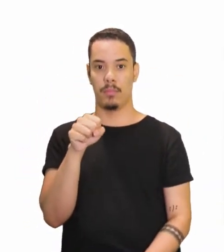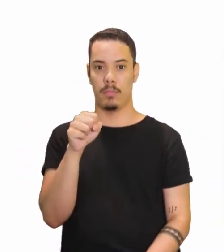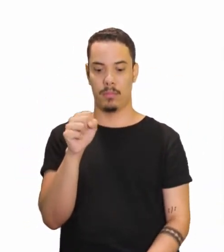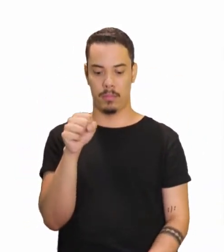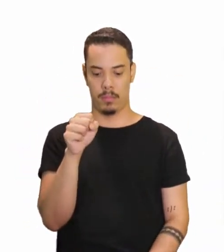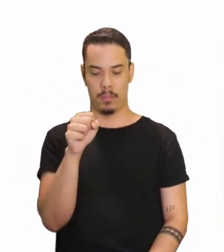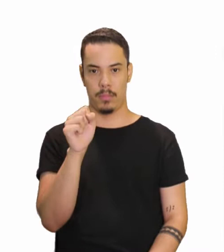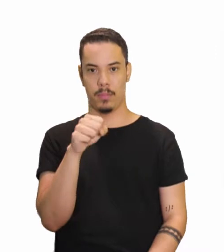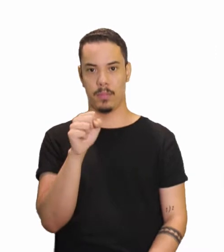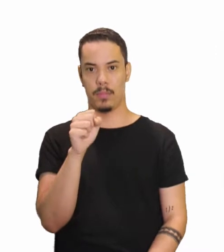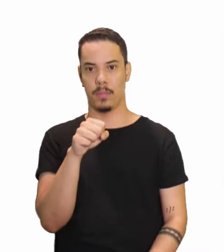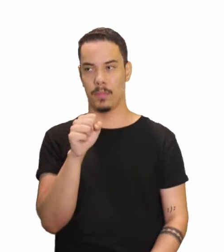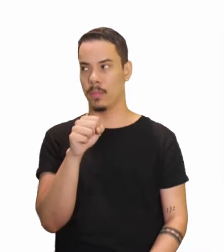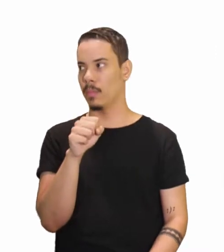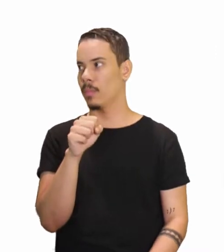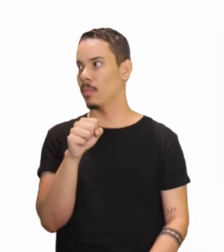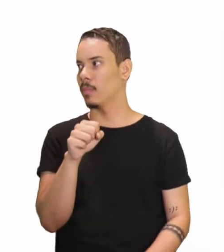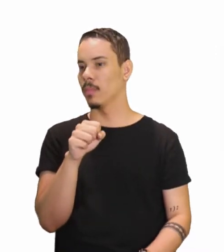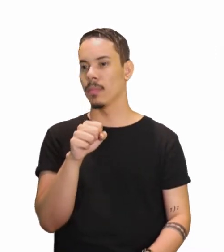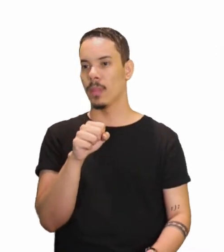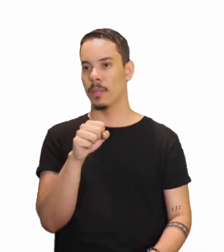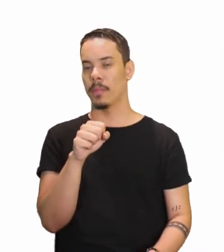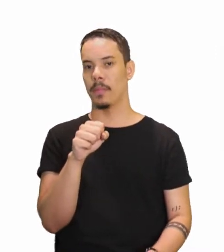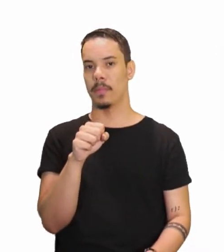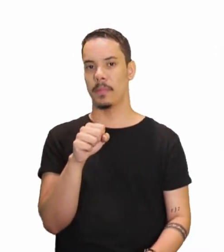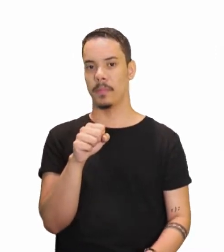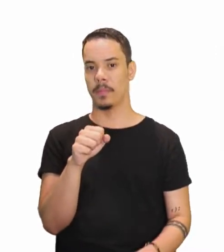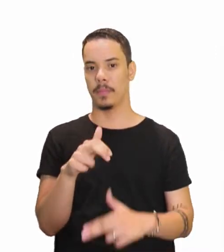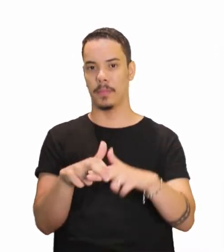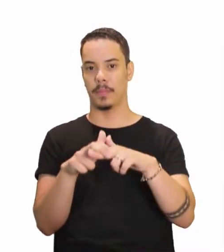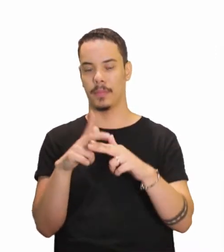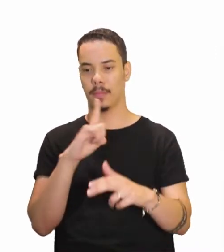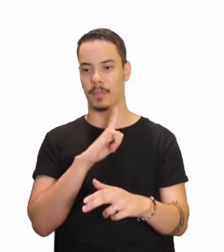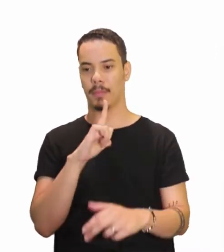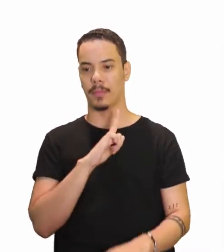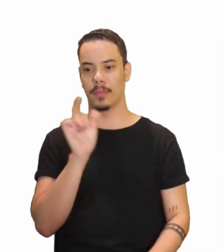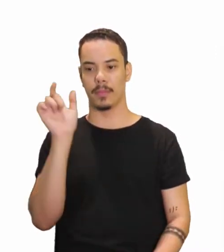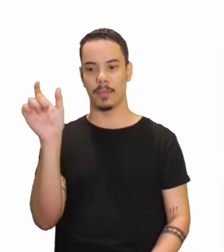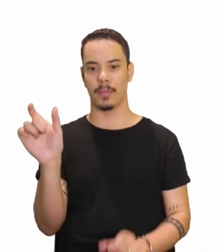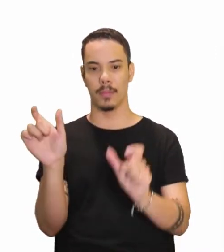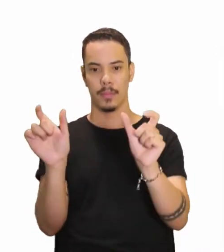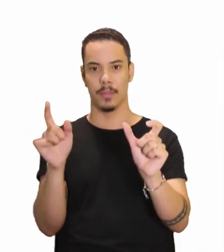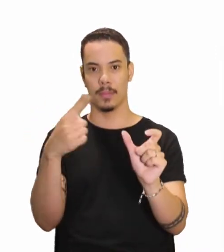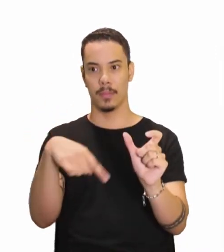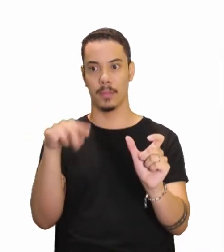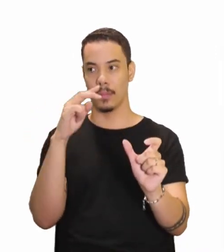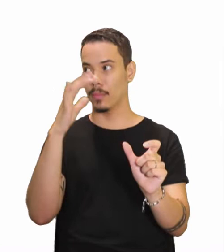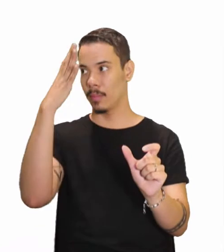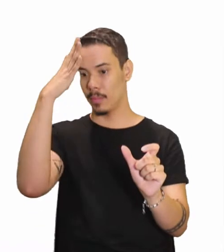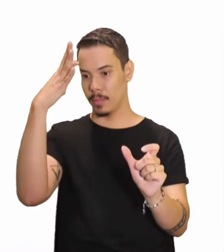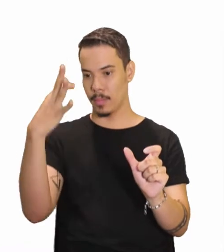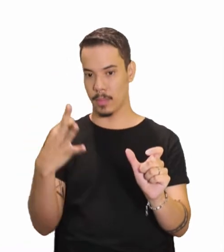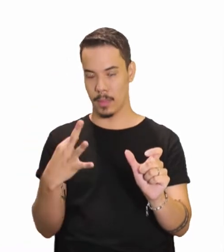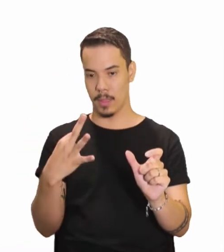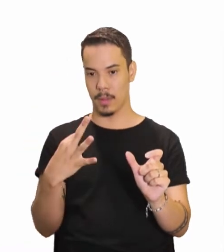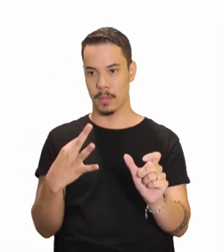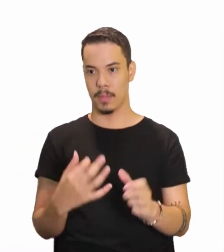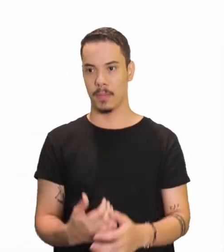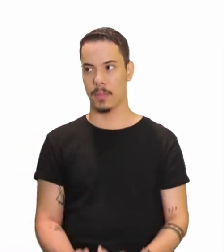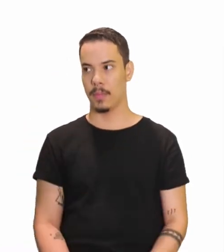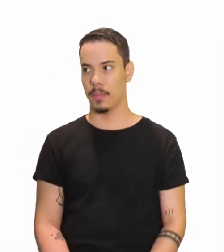Sim, certo? Tanto é que nós temos duas palavras aqui para você aí testar esse